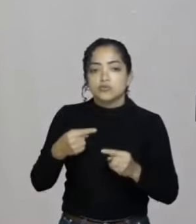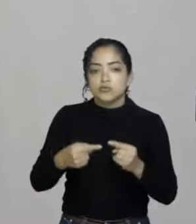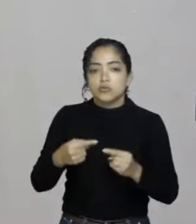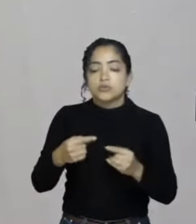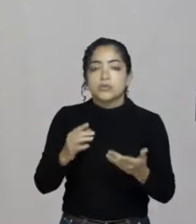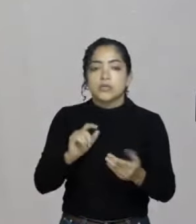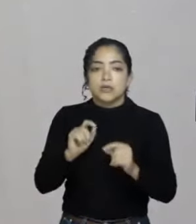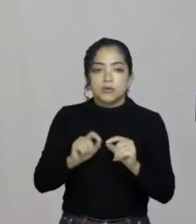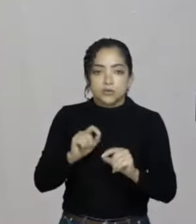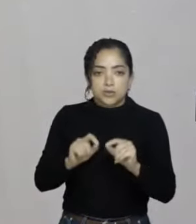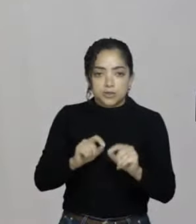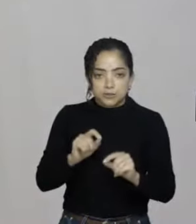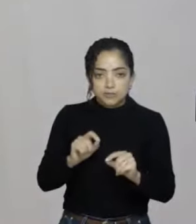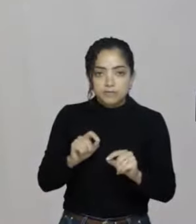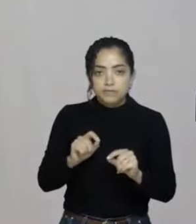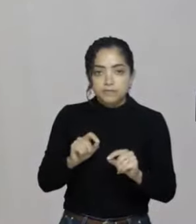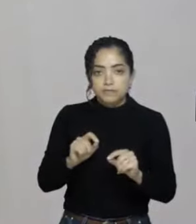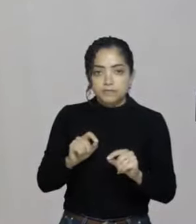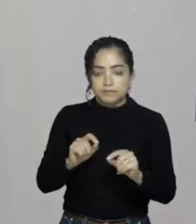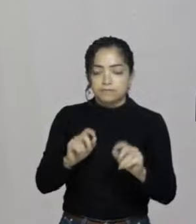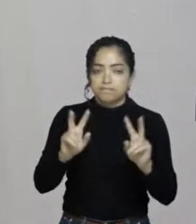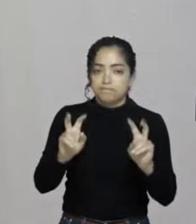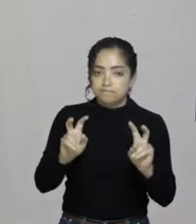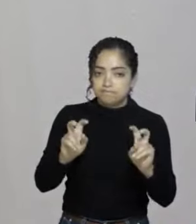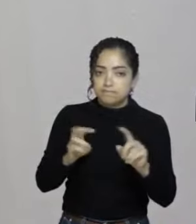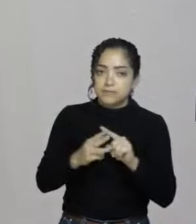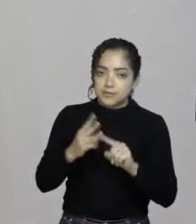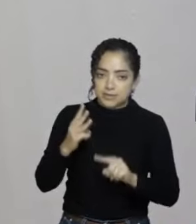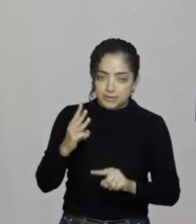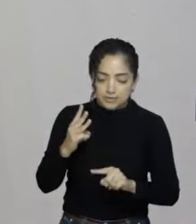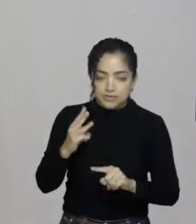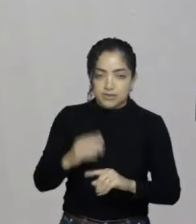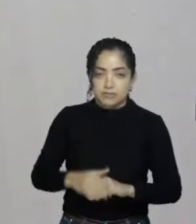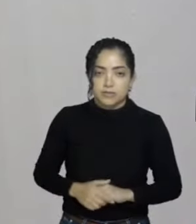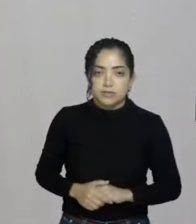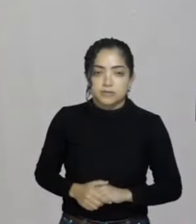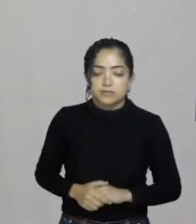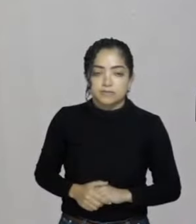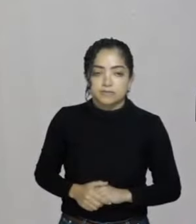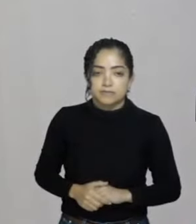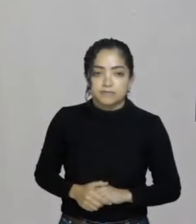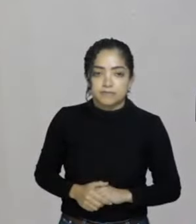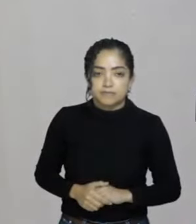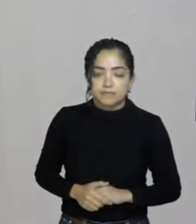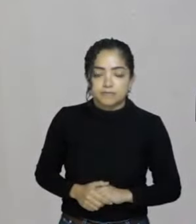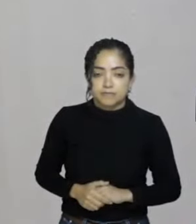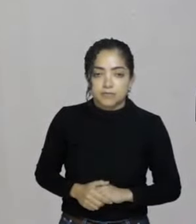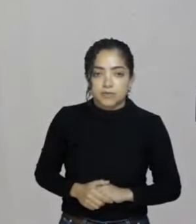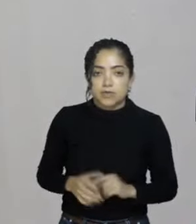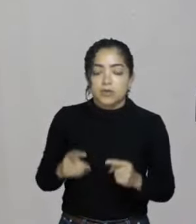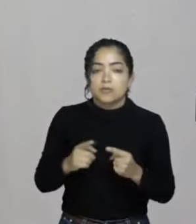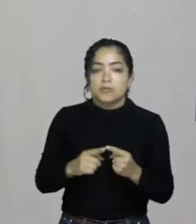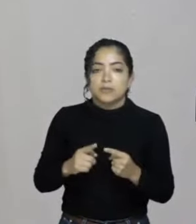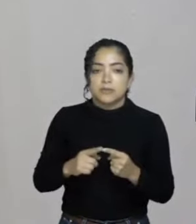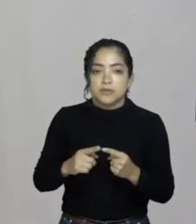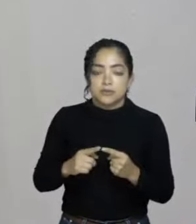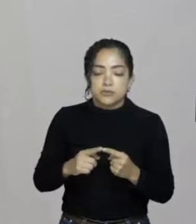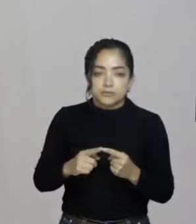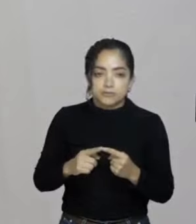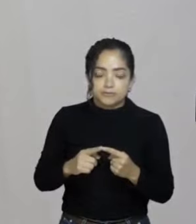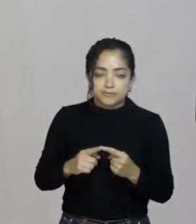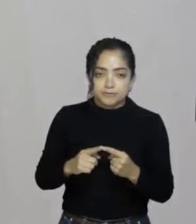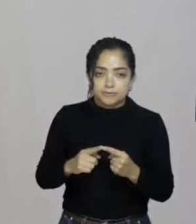desculpa vamos abordar aqui três assuntos nesse tempo que nós temos o primeiro deles é